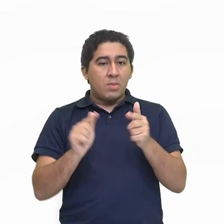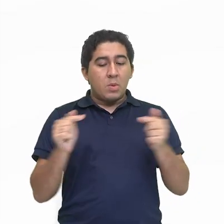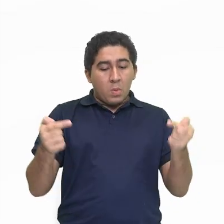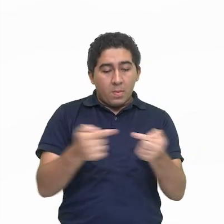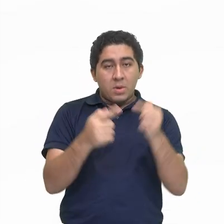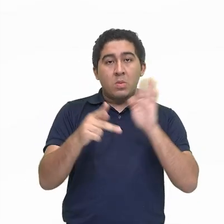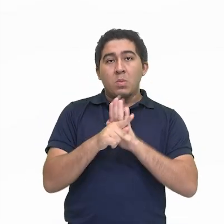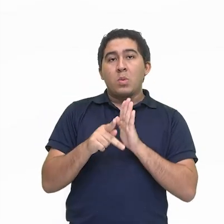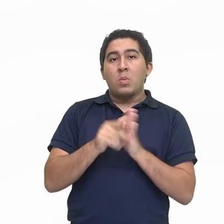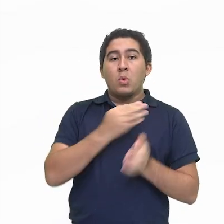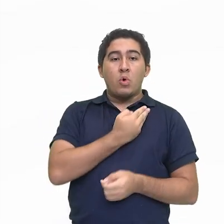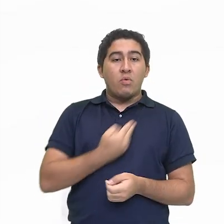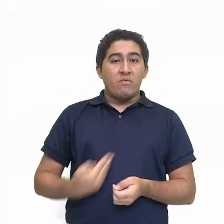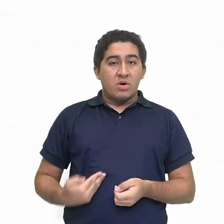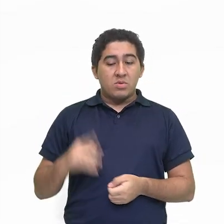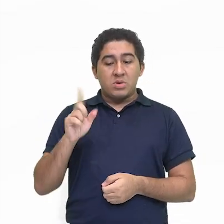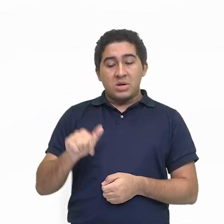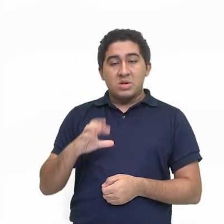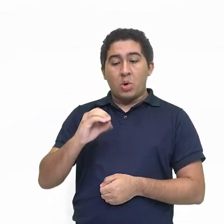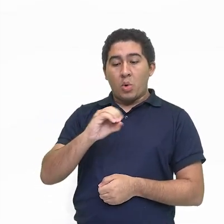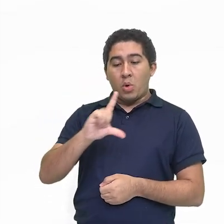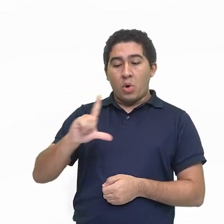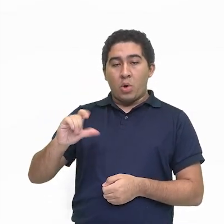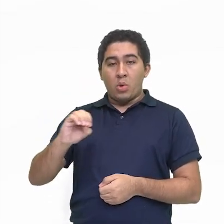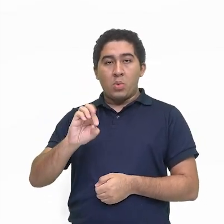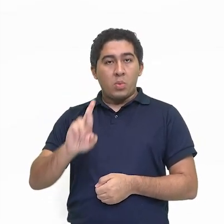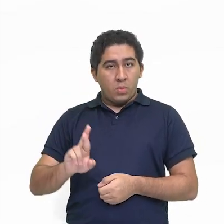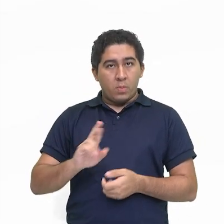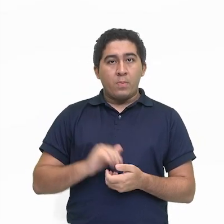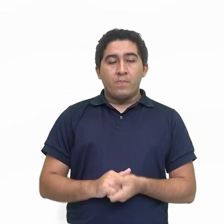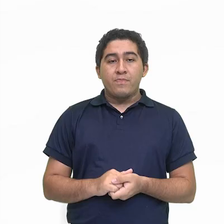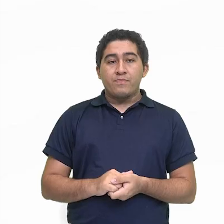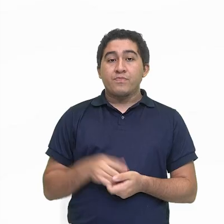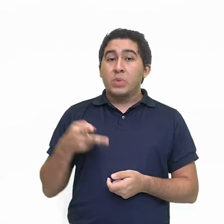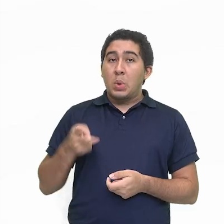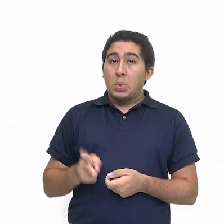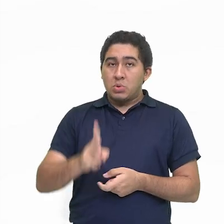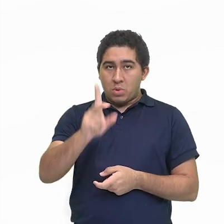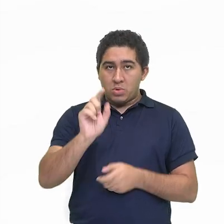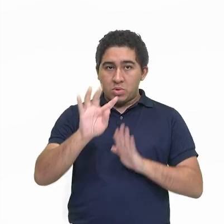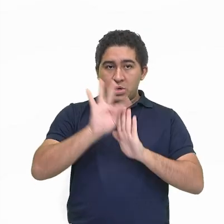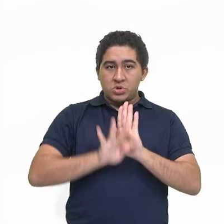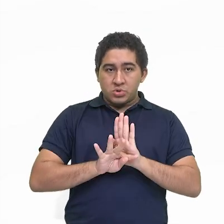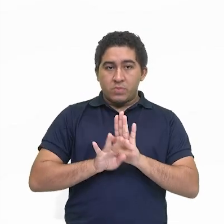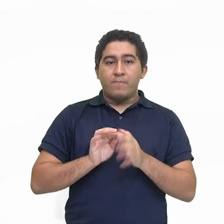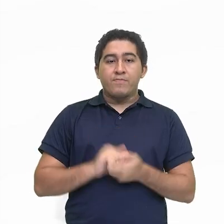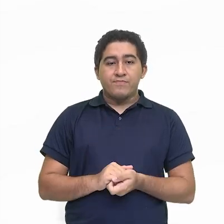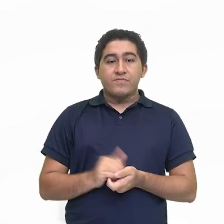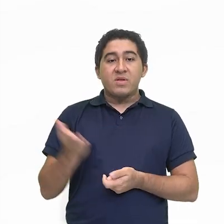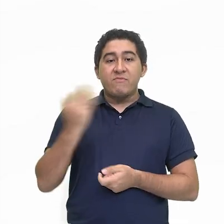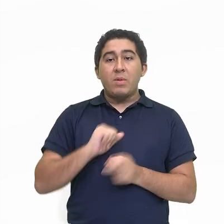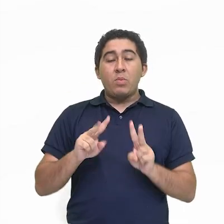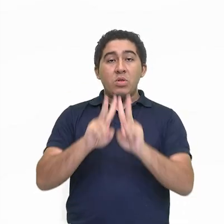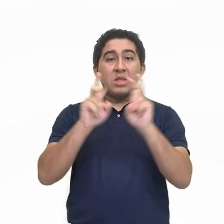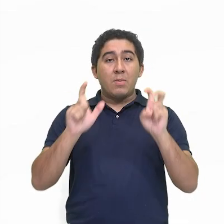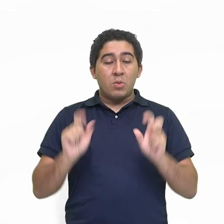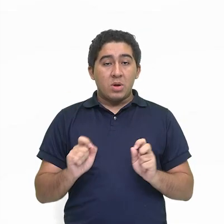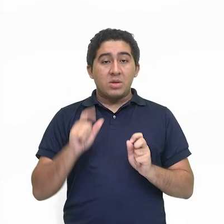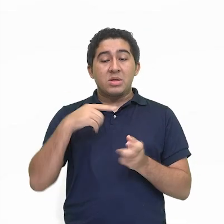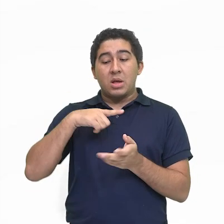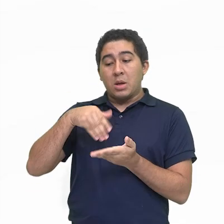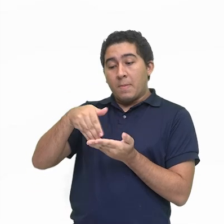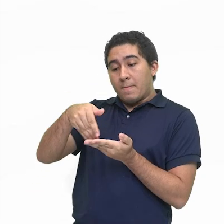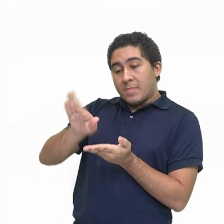o governo de Fernando Collor de Mello, tá bem? Dando continuidade ao nosso texto, vamos falar do impeachment